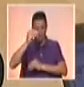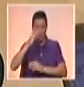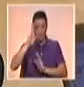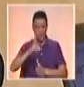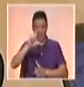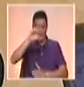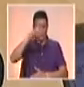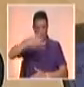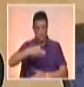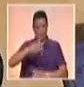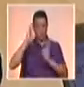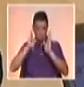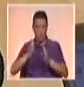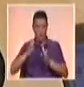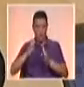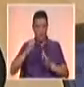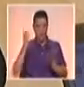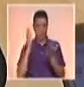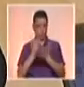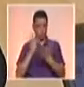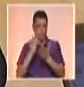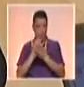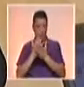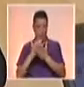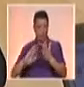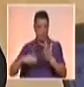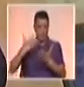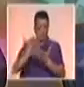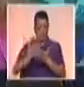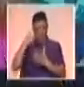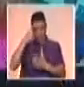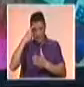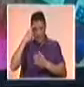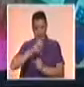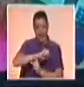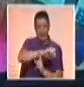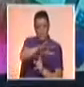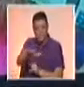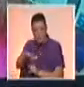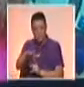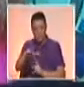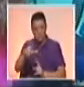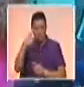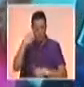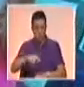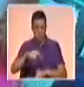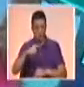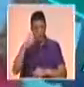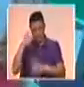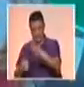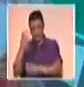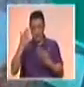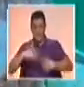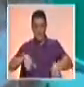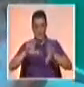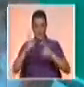aprenderam alguma já coisa? Já, professores que a própria escola pronto, cria ações de formação para eles poderem frequentar. E não todos,